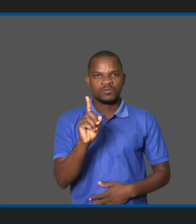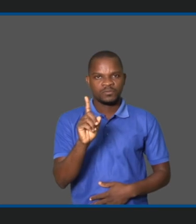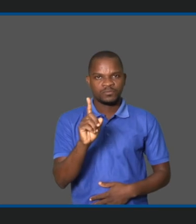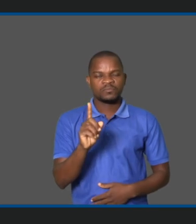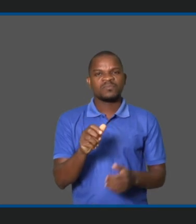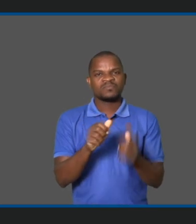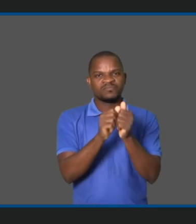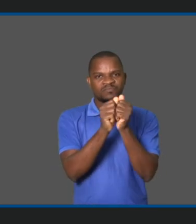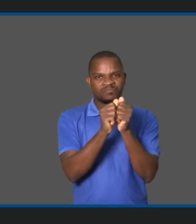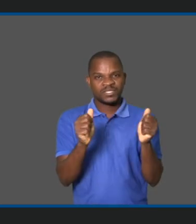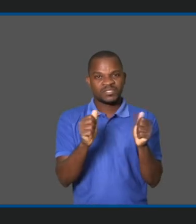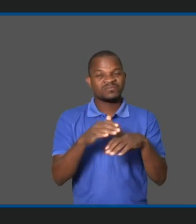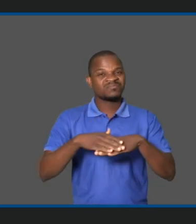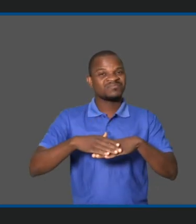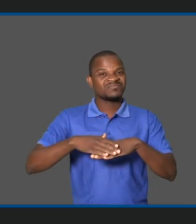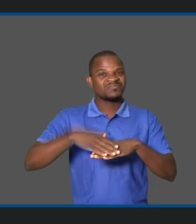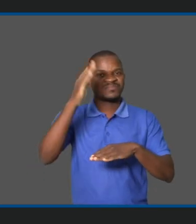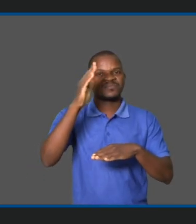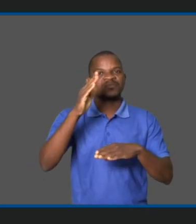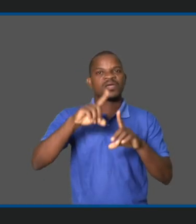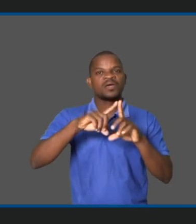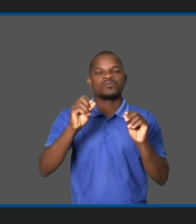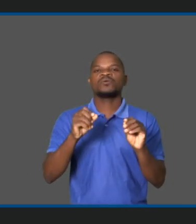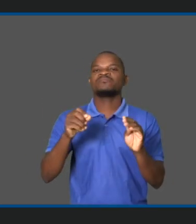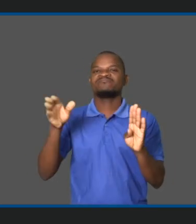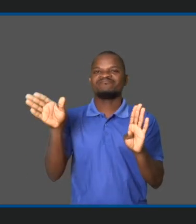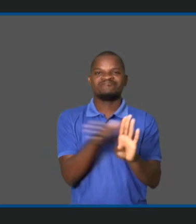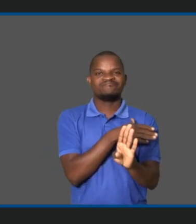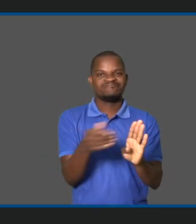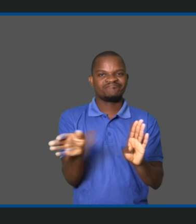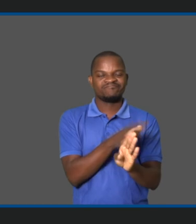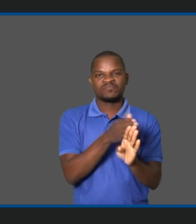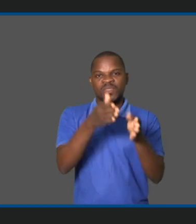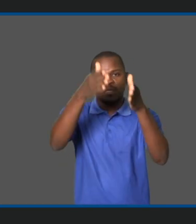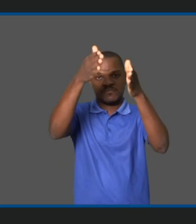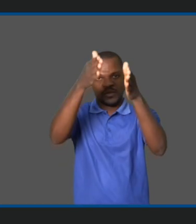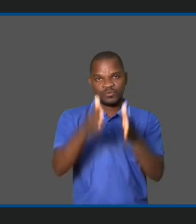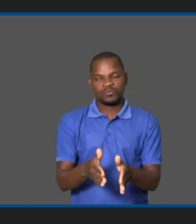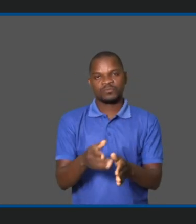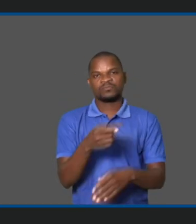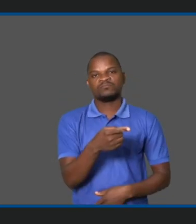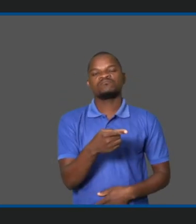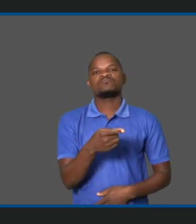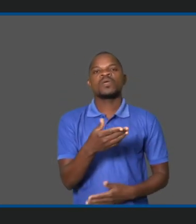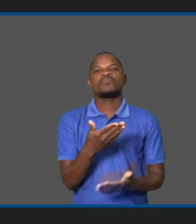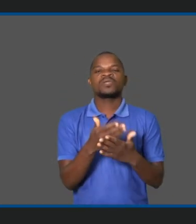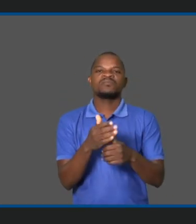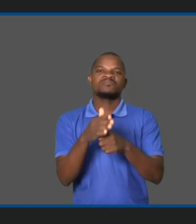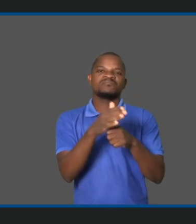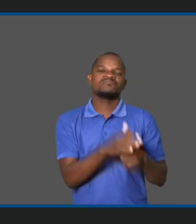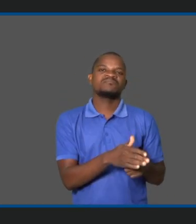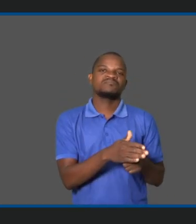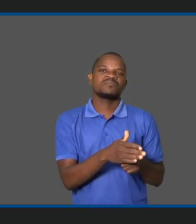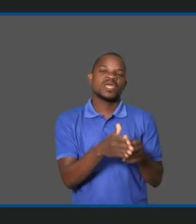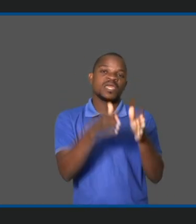violação da dignidade da pessoa humana. A violação de um cidadão que é livre